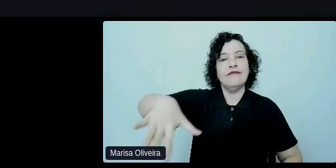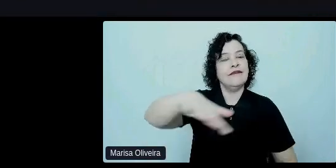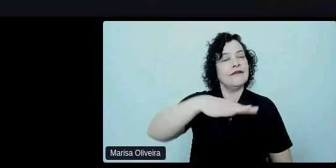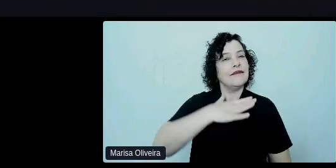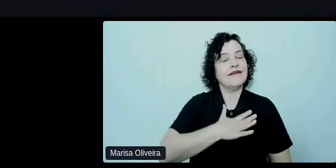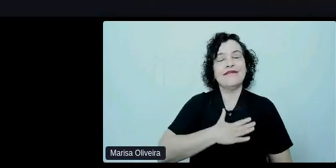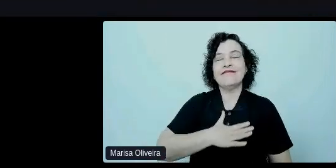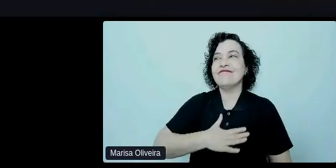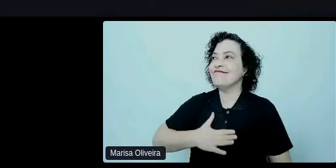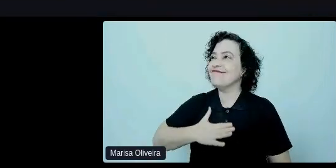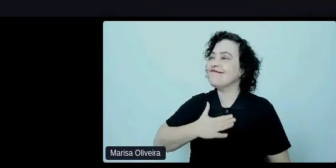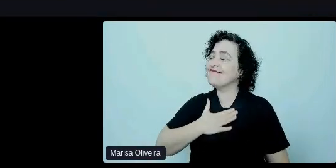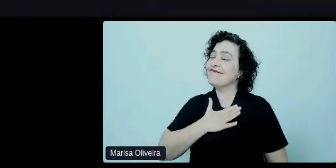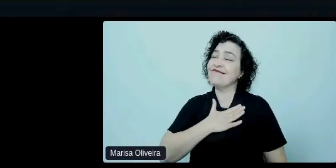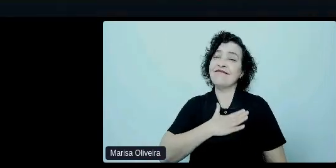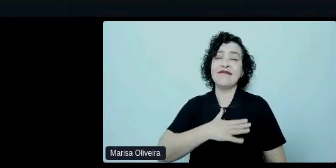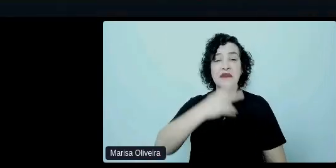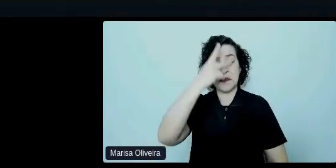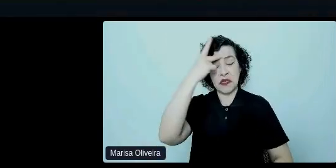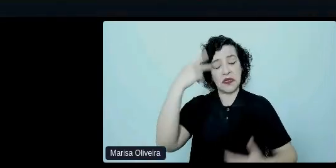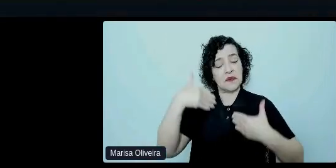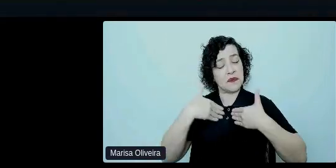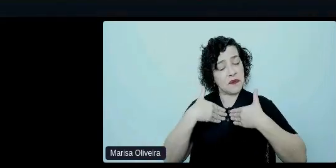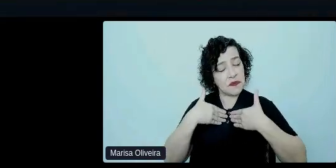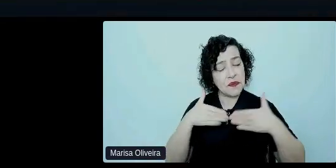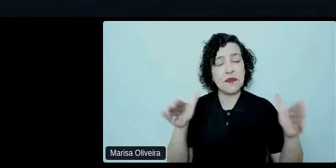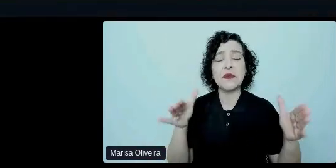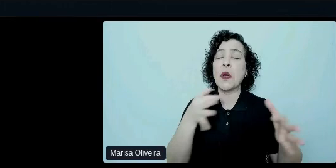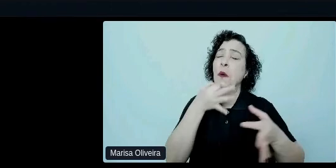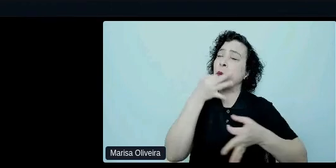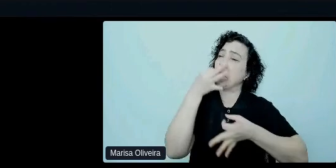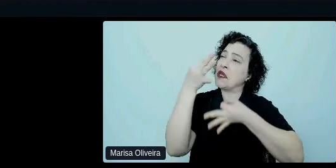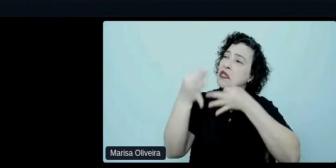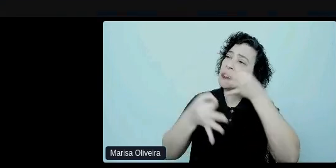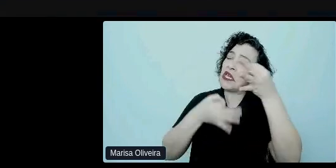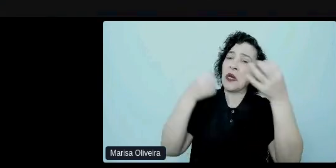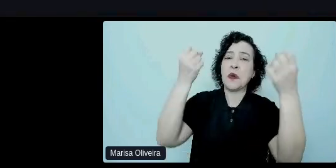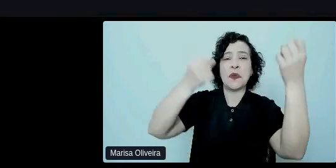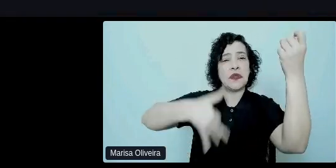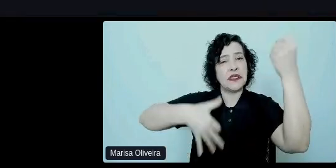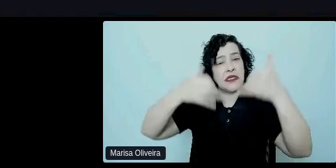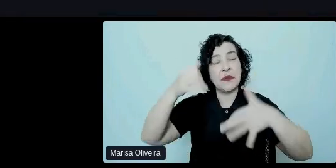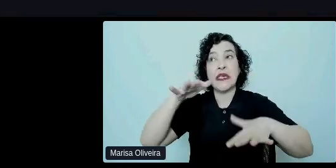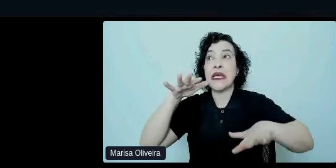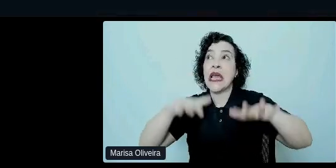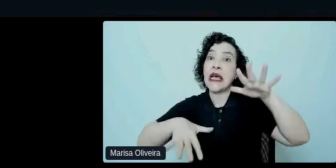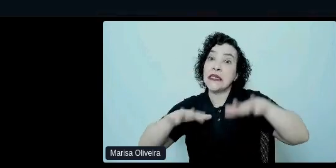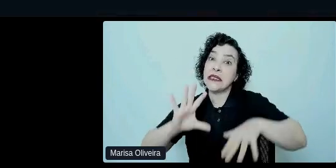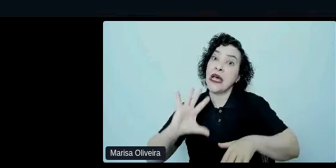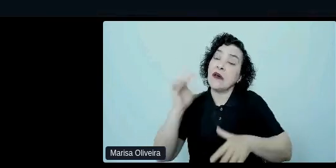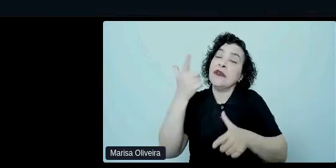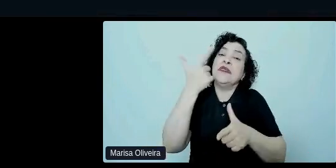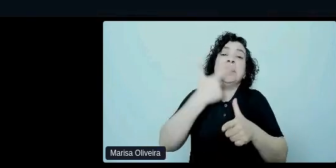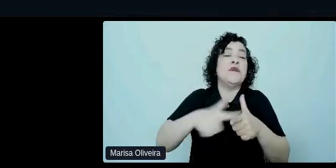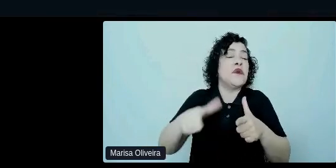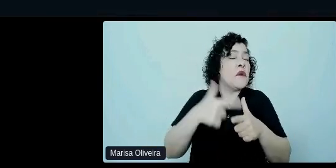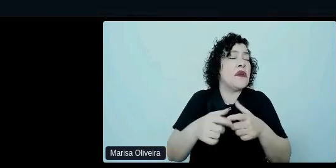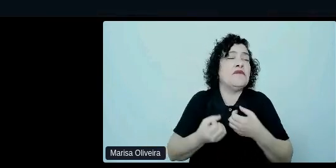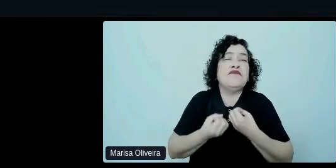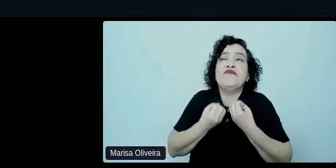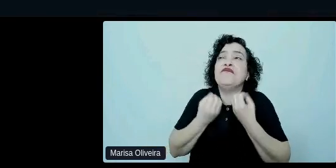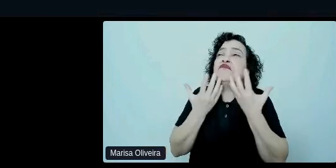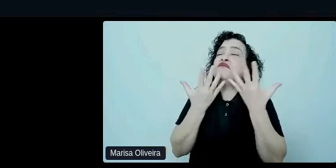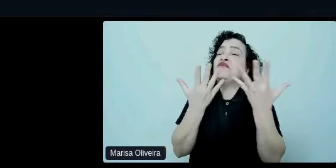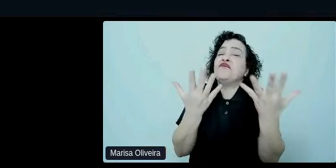confortável para as pessoas falarem, para as pessoas trazer problemas, trazer tudo que elas se sintam confortável de